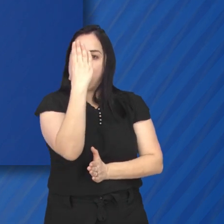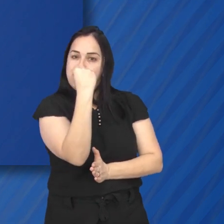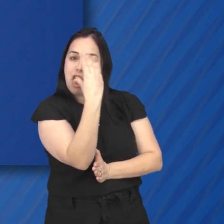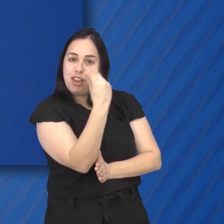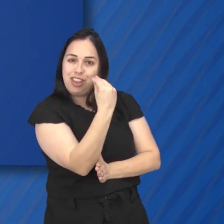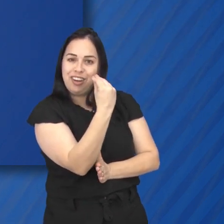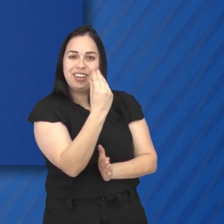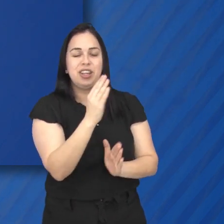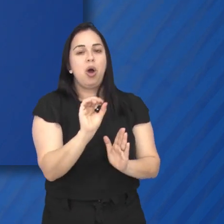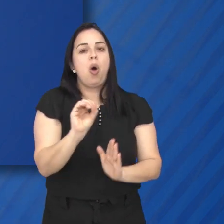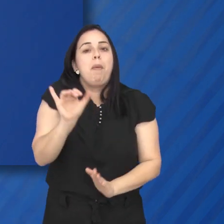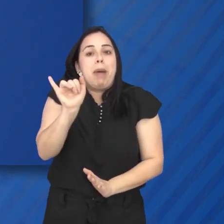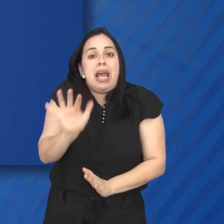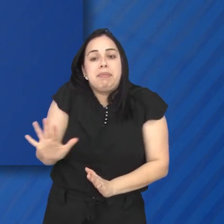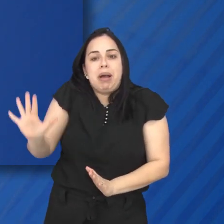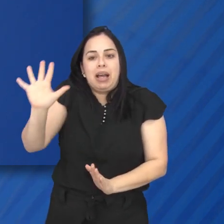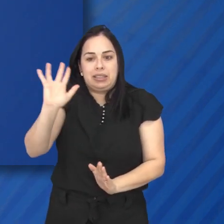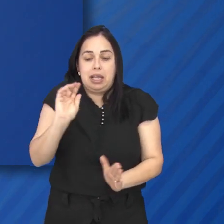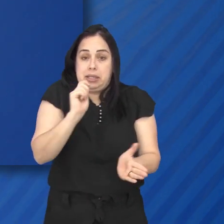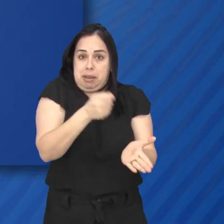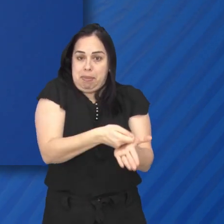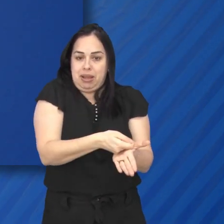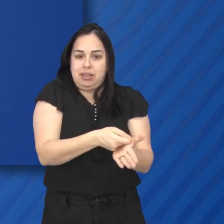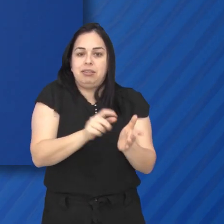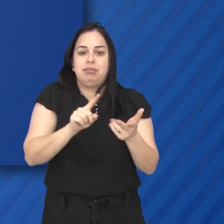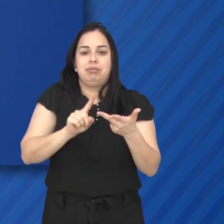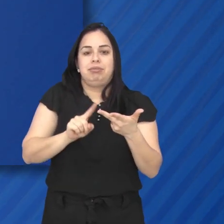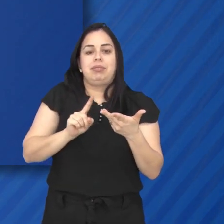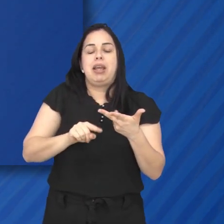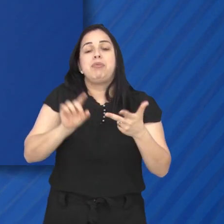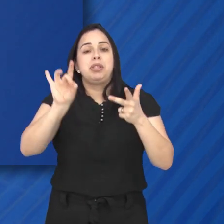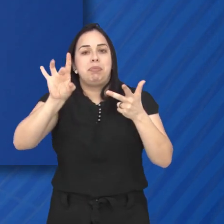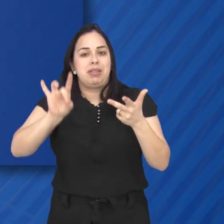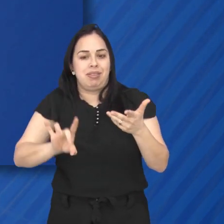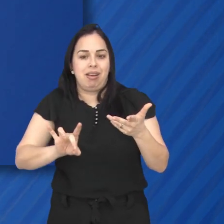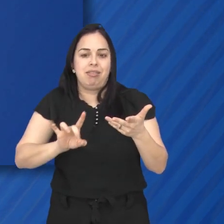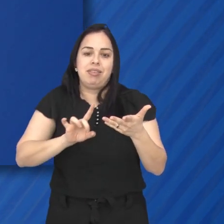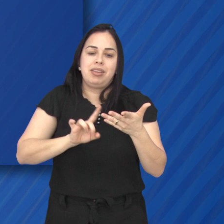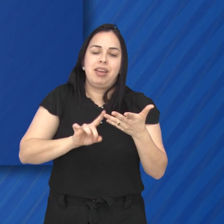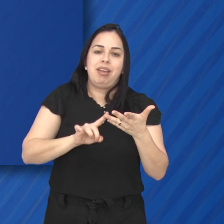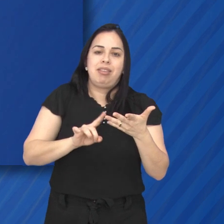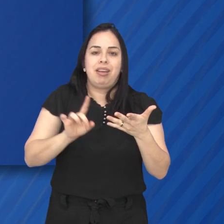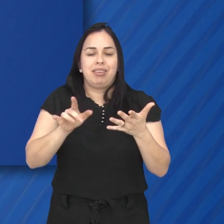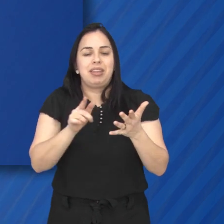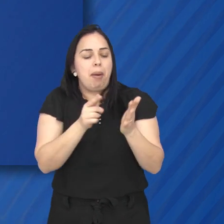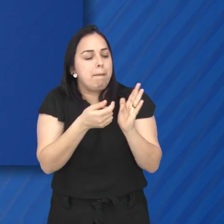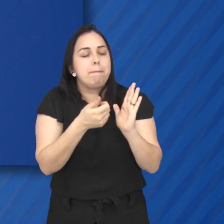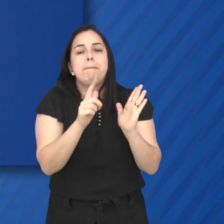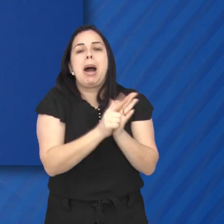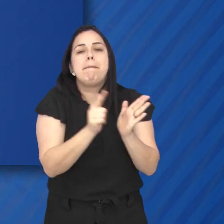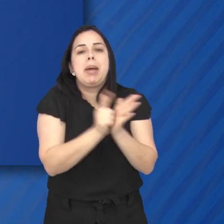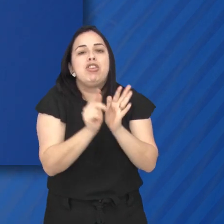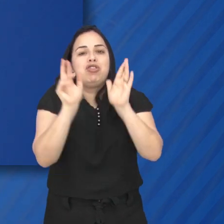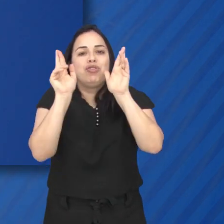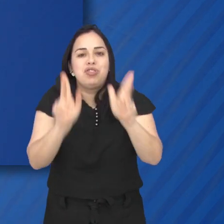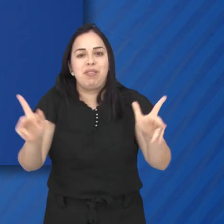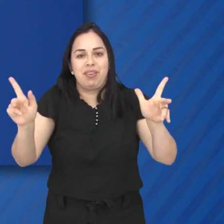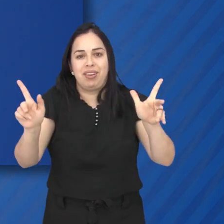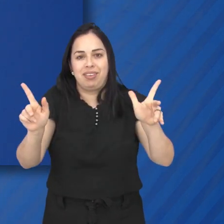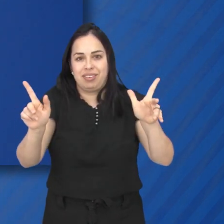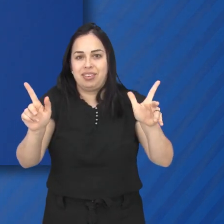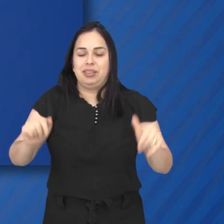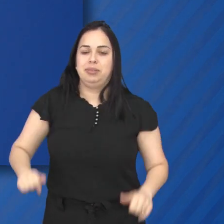ter o selo de uma foto ou de uma imagem. E os especiais e comemorativos, que são em papel gomado e